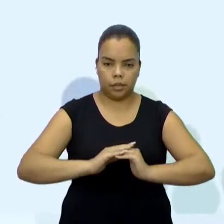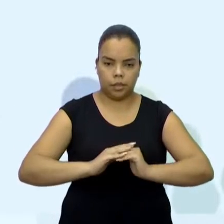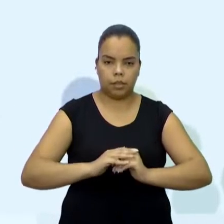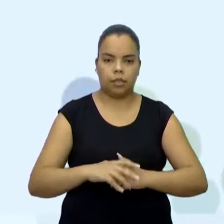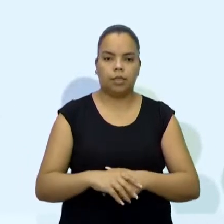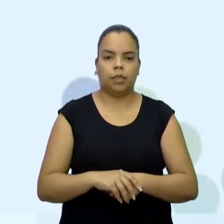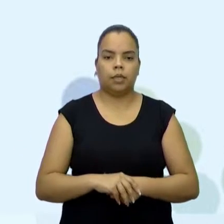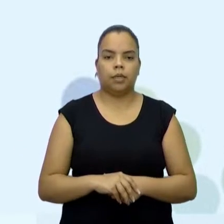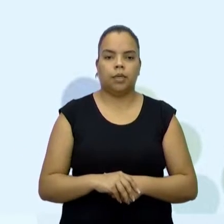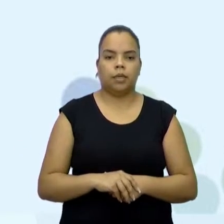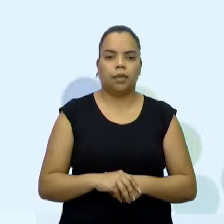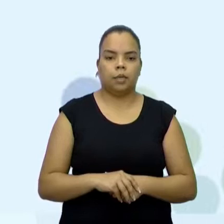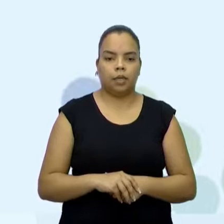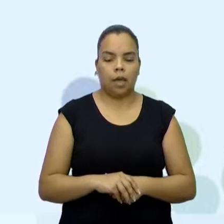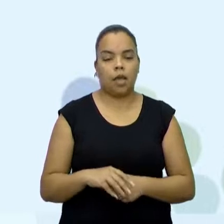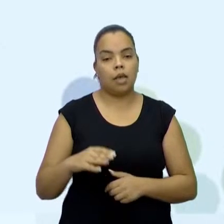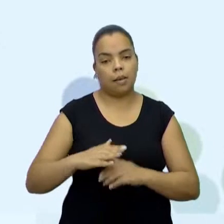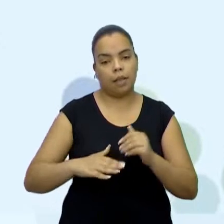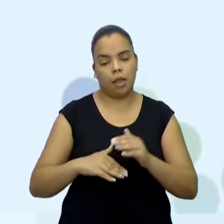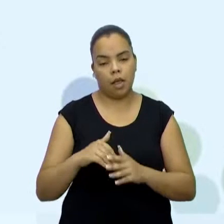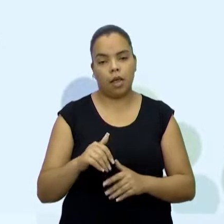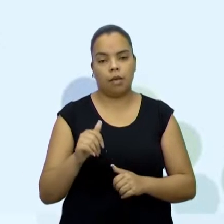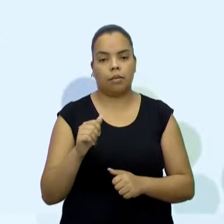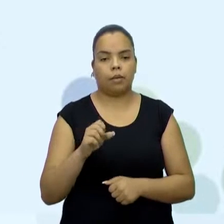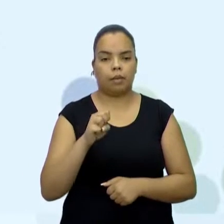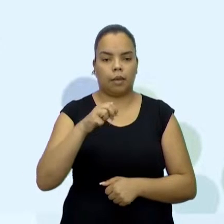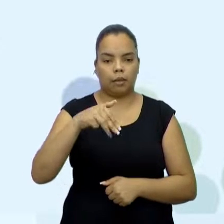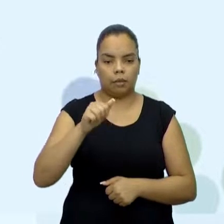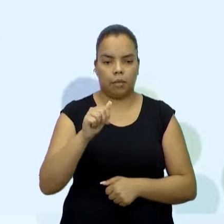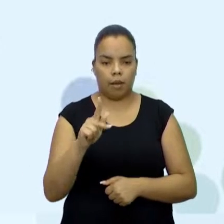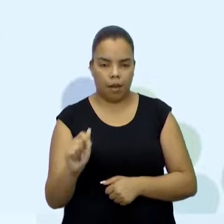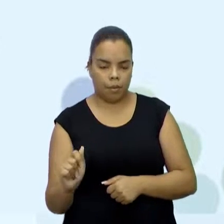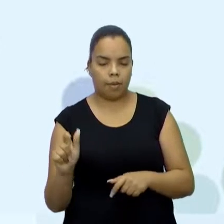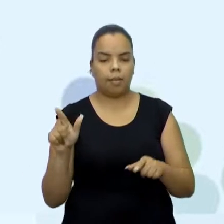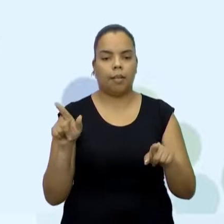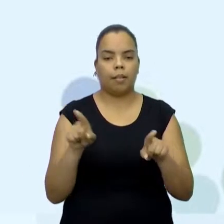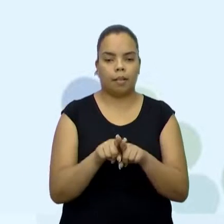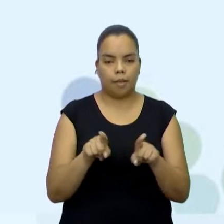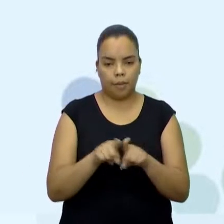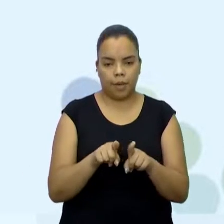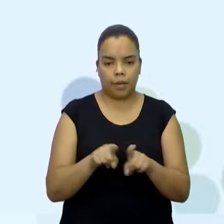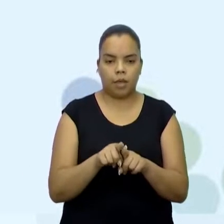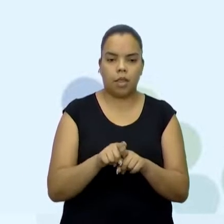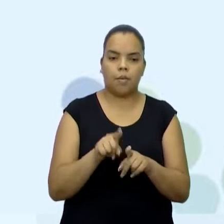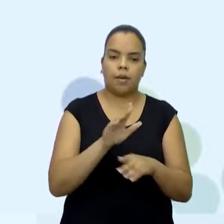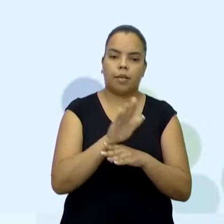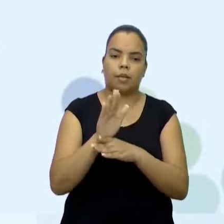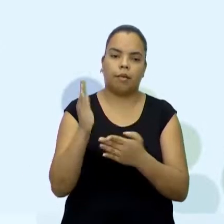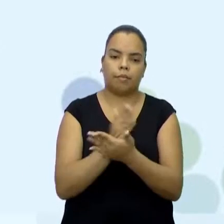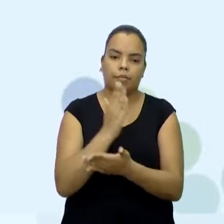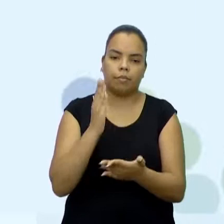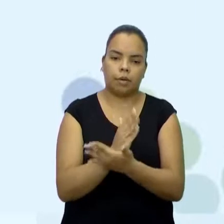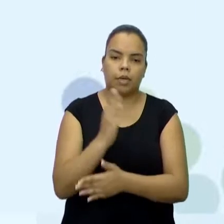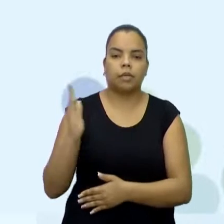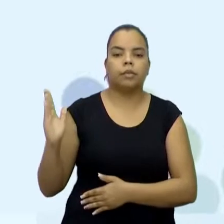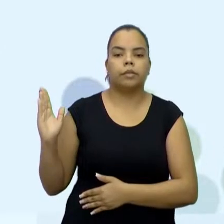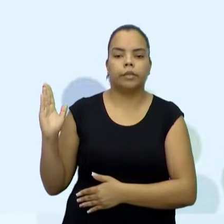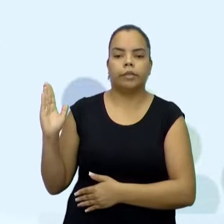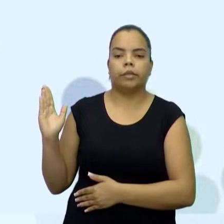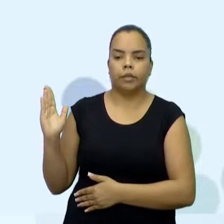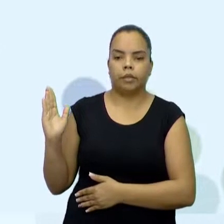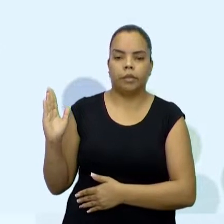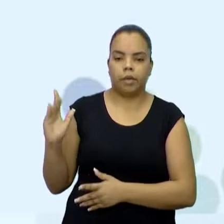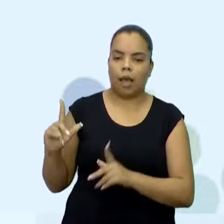aulas, habilidades estas que encontramos no mapa, o nosso material de apoio e que eu sempre deixo na tela para que vocês